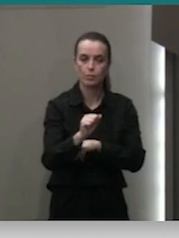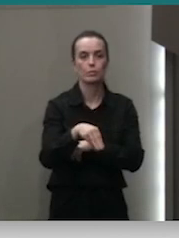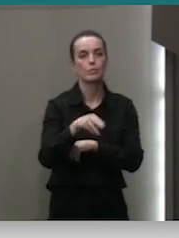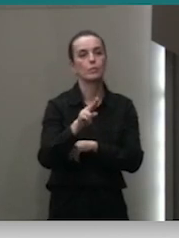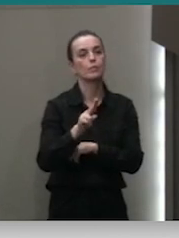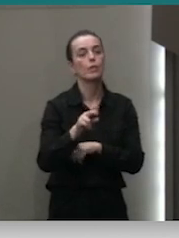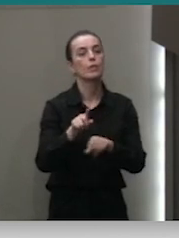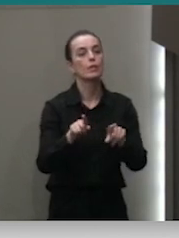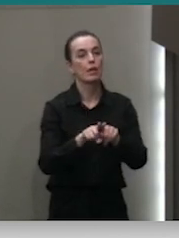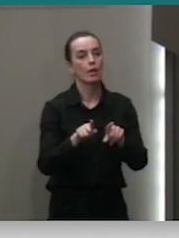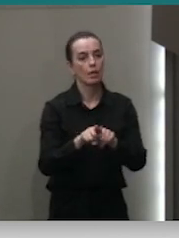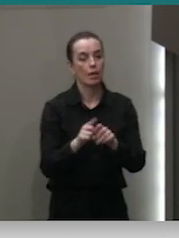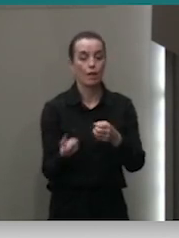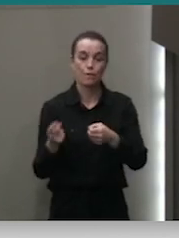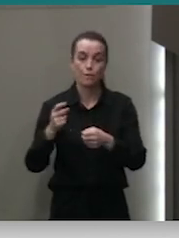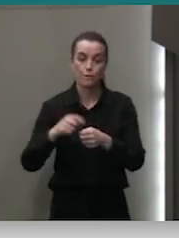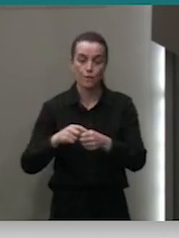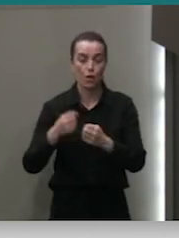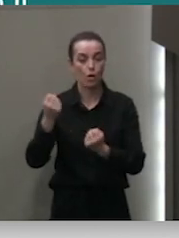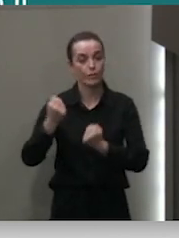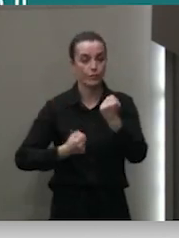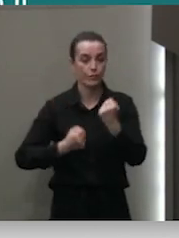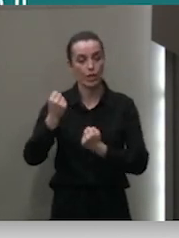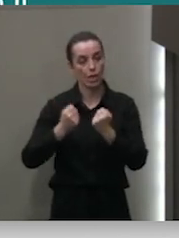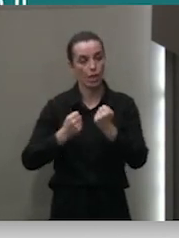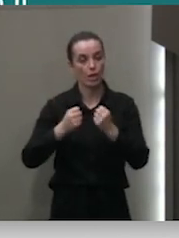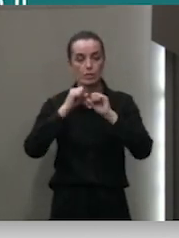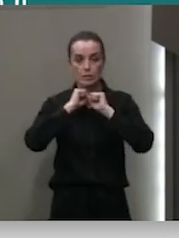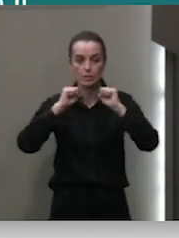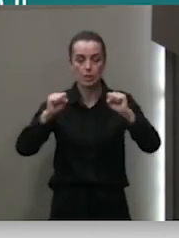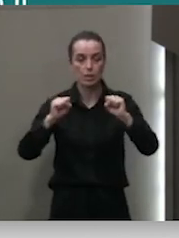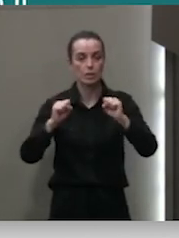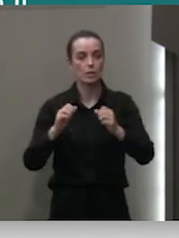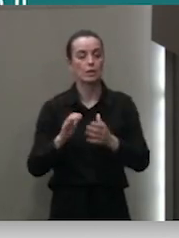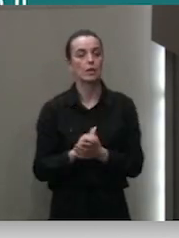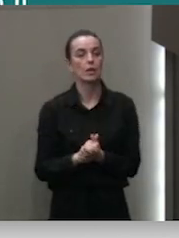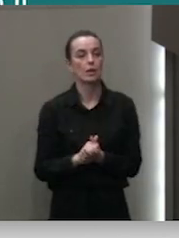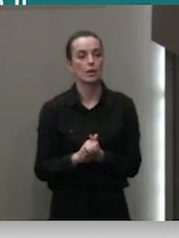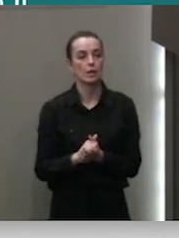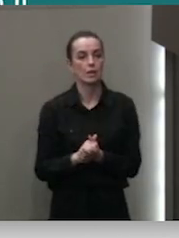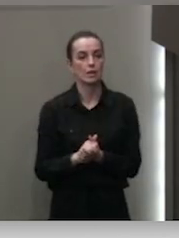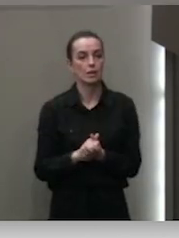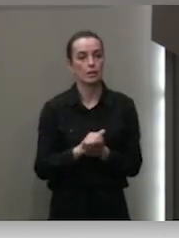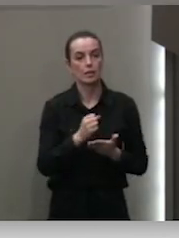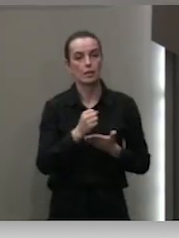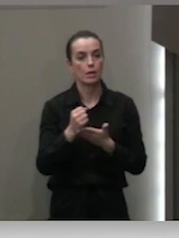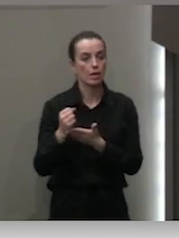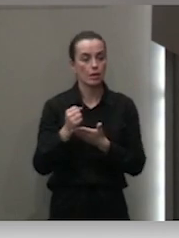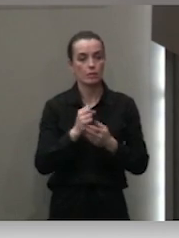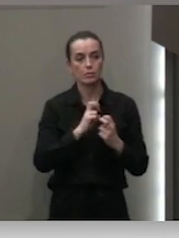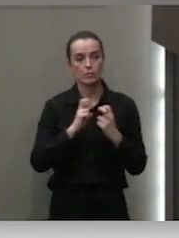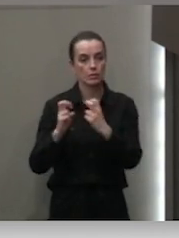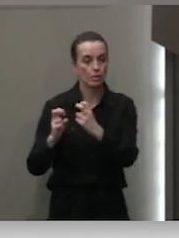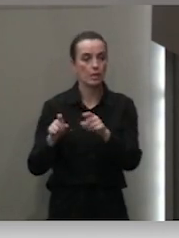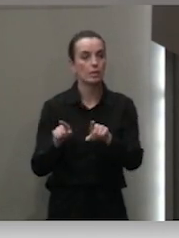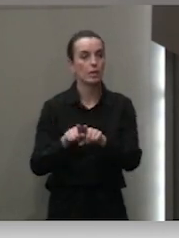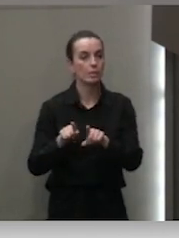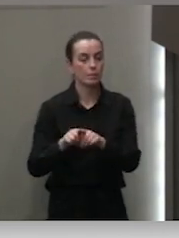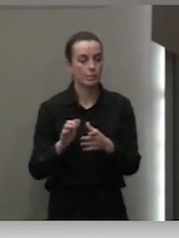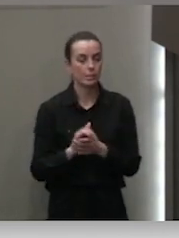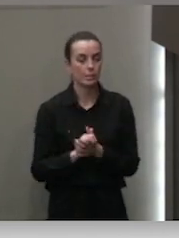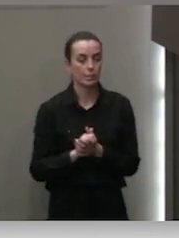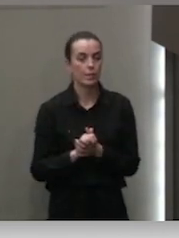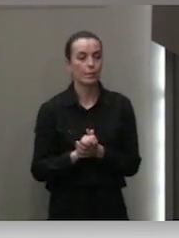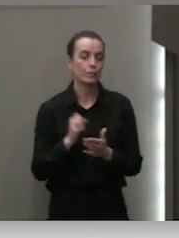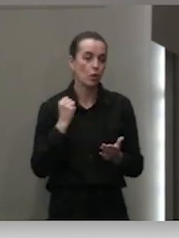Frota de veículos da secretaria de transportes fizemos também aquisição de máquinas para e